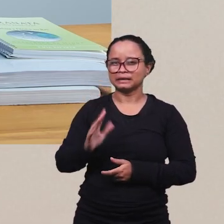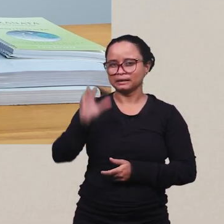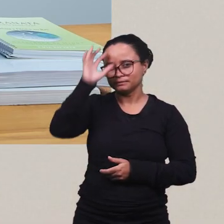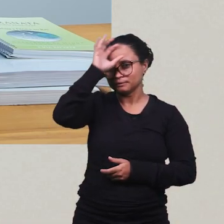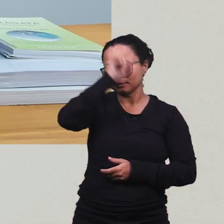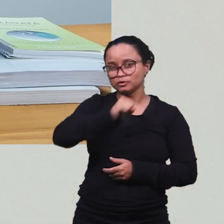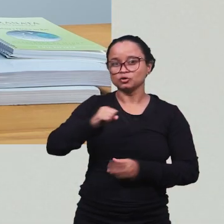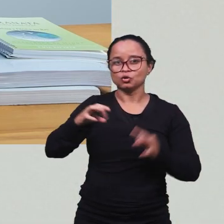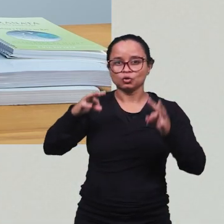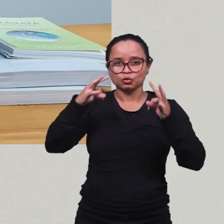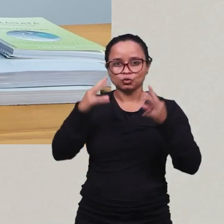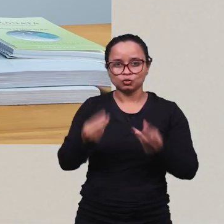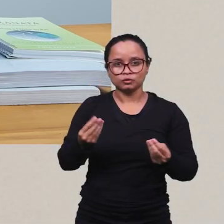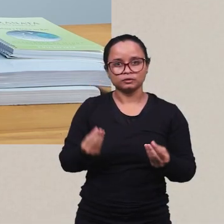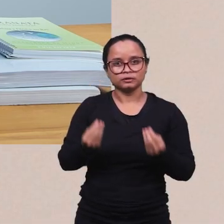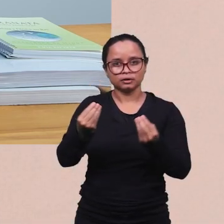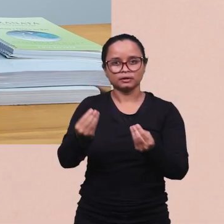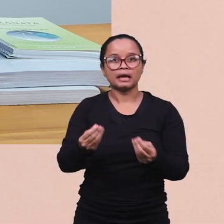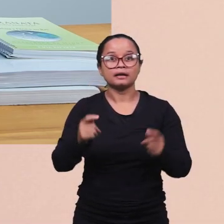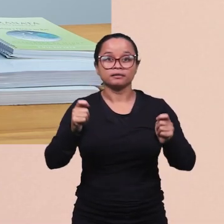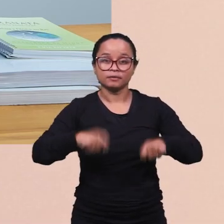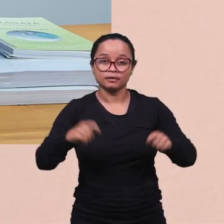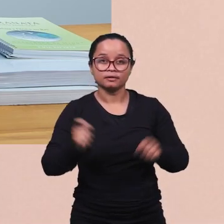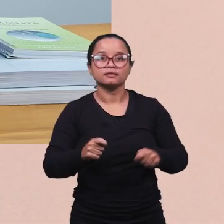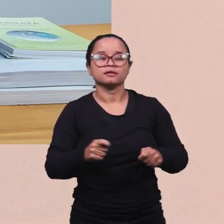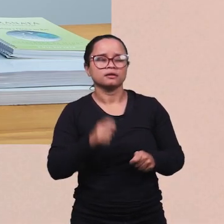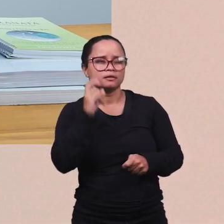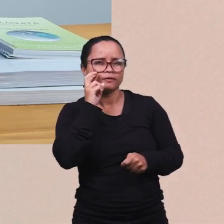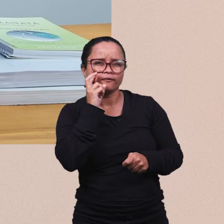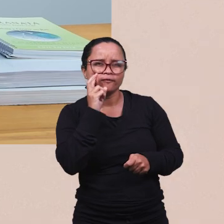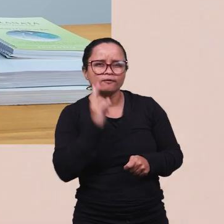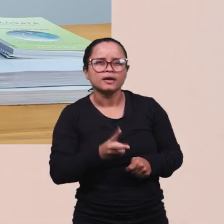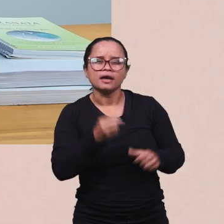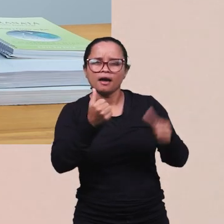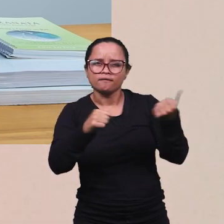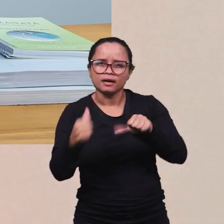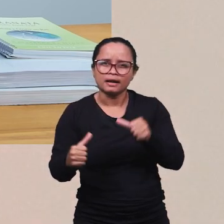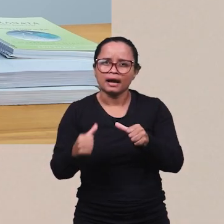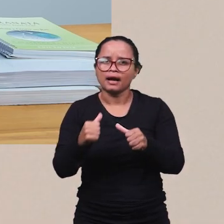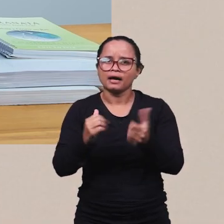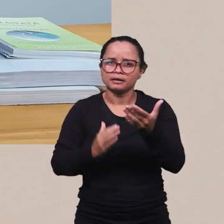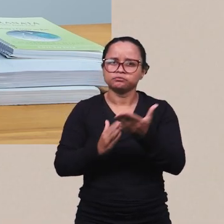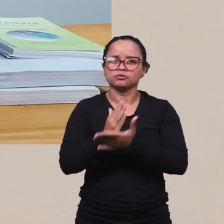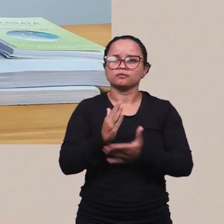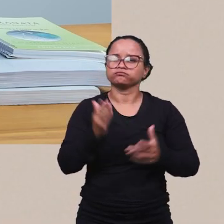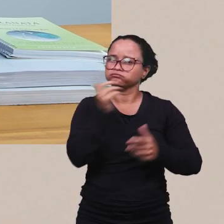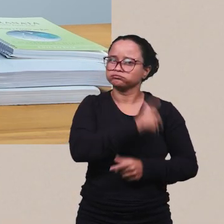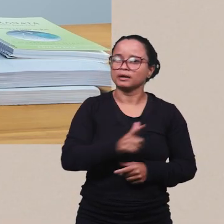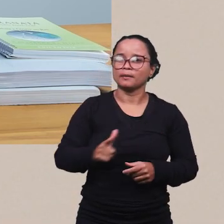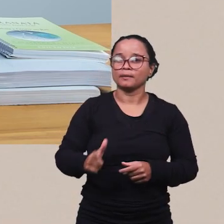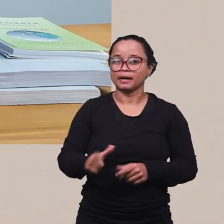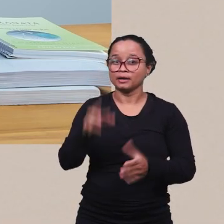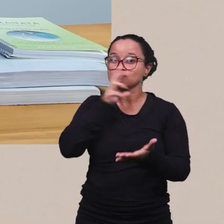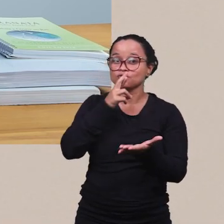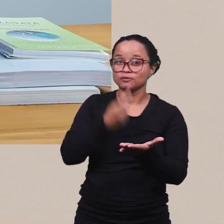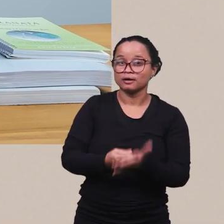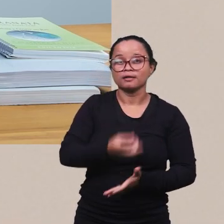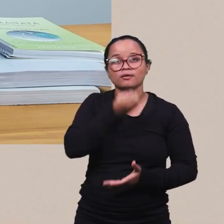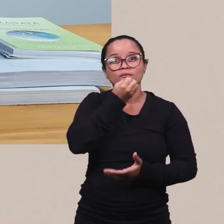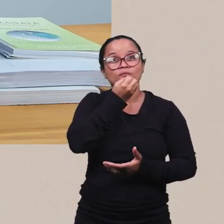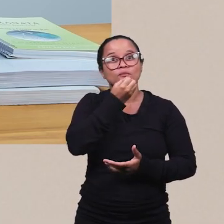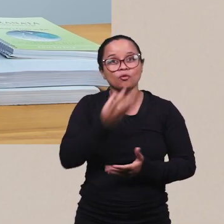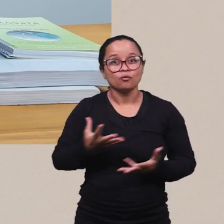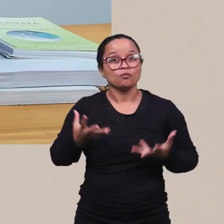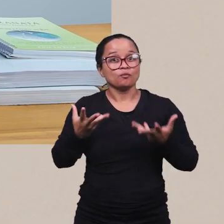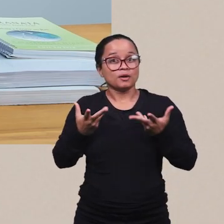recursos oferecidos deveriam ser por eles examinados e pré-aprovados, para que o resultado fosse